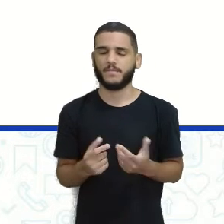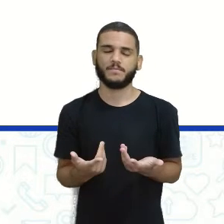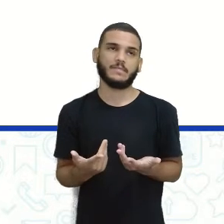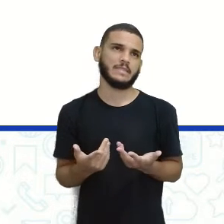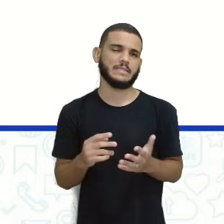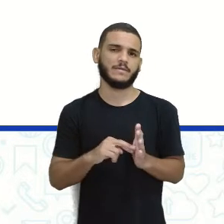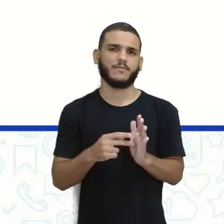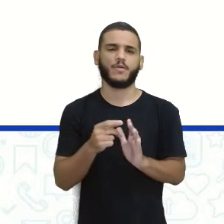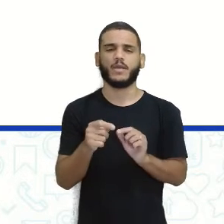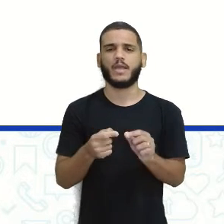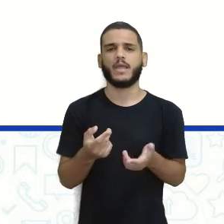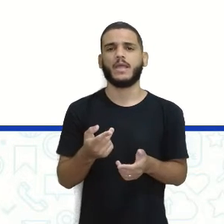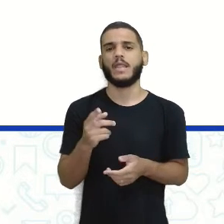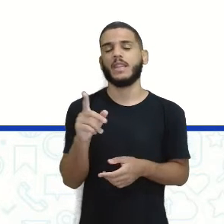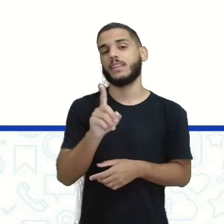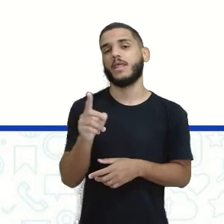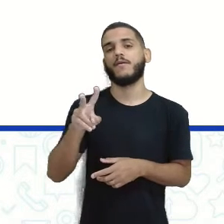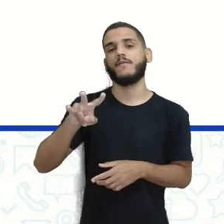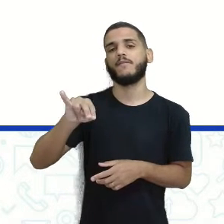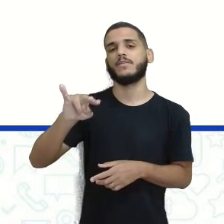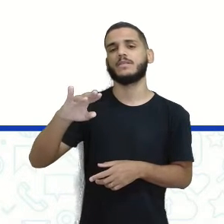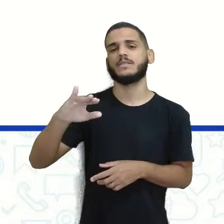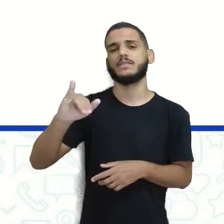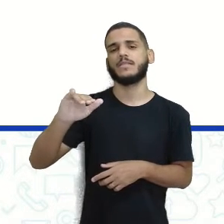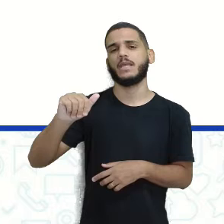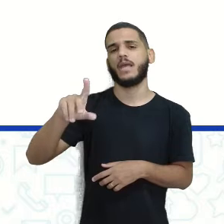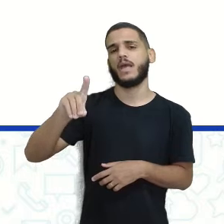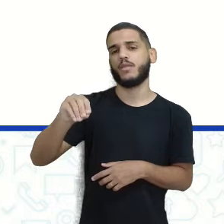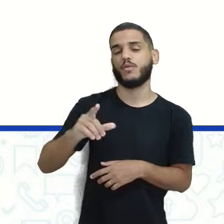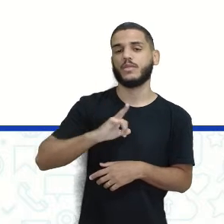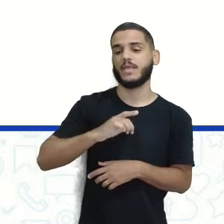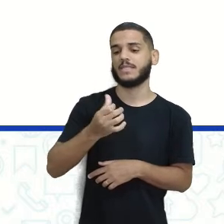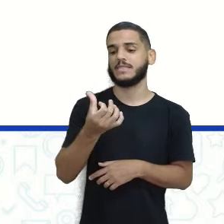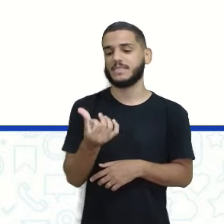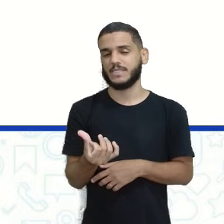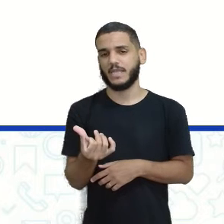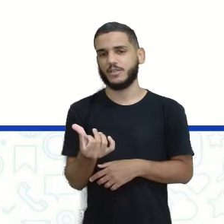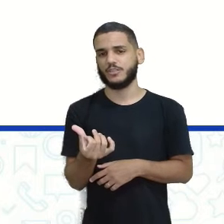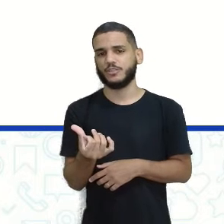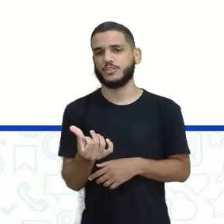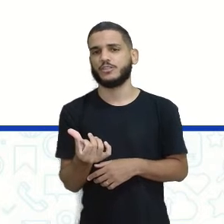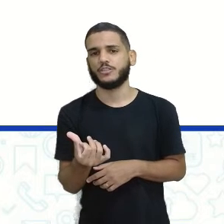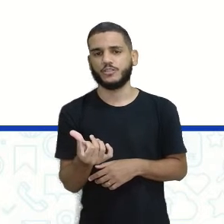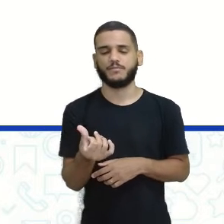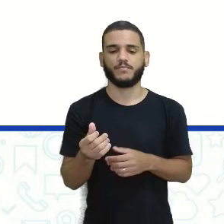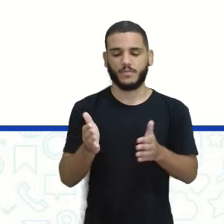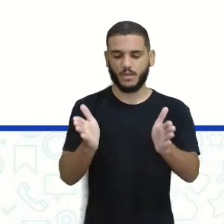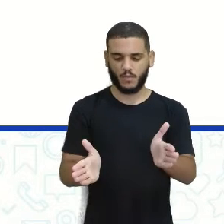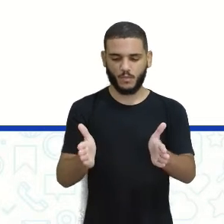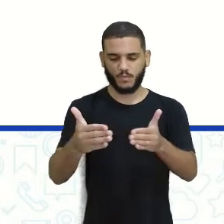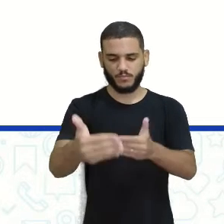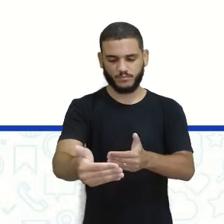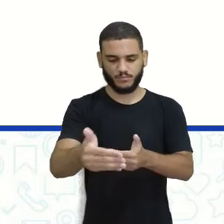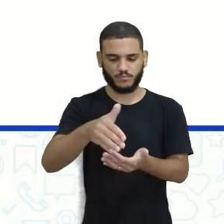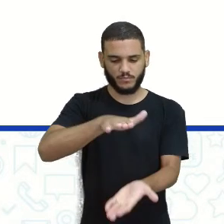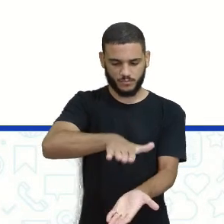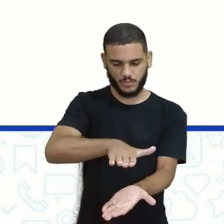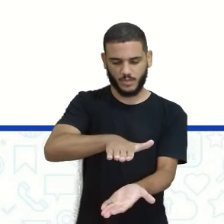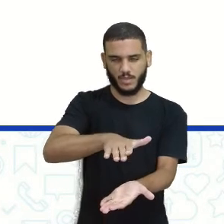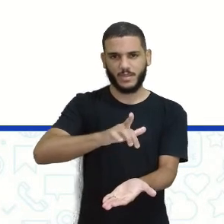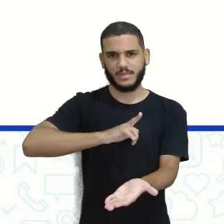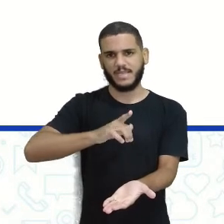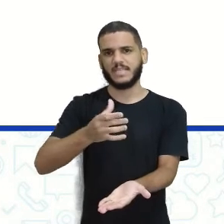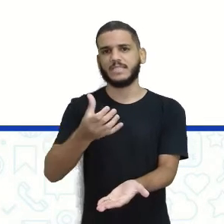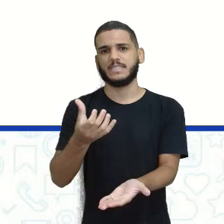dado comum, é um dado que tem 6 faces. E esse dado que tem 6 faces, vocês observam bem que ele pode ser o seguinte.